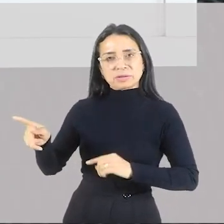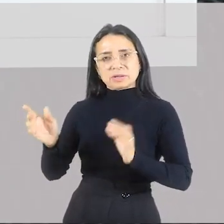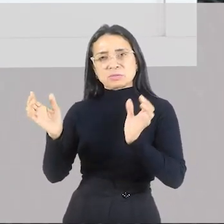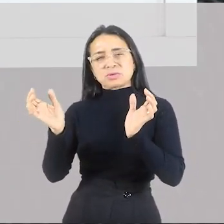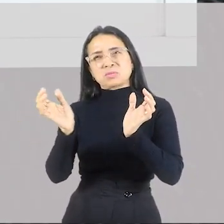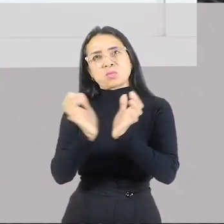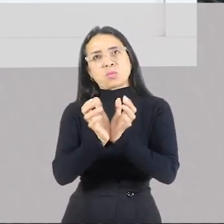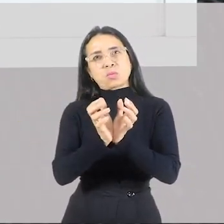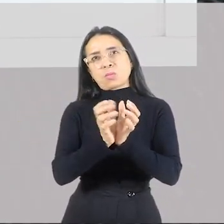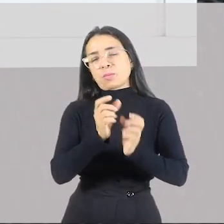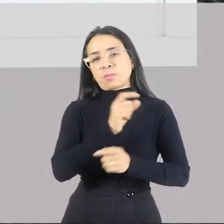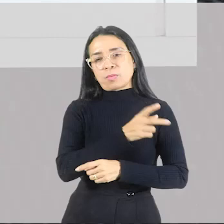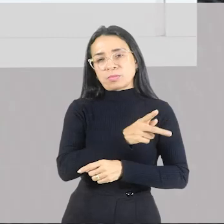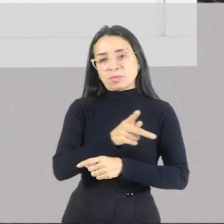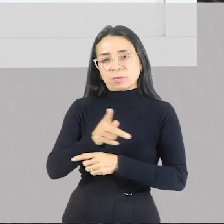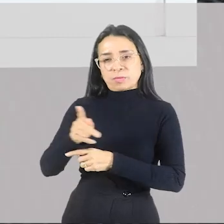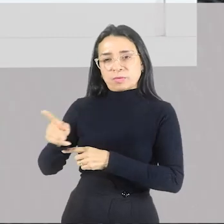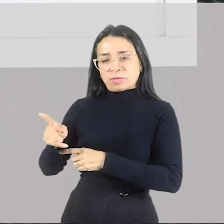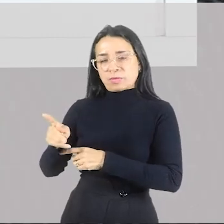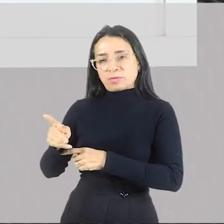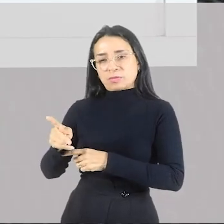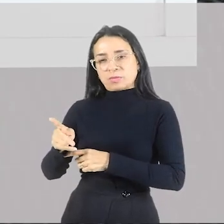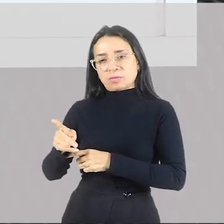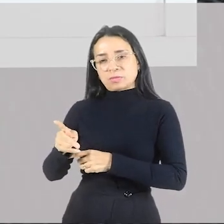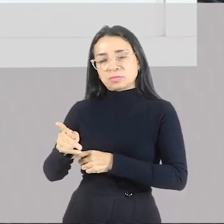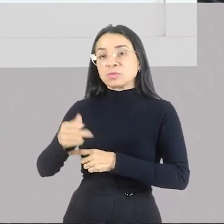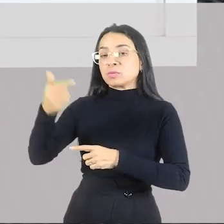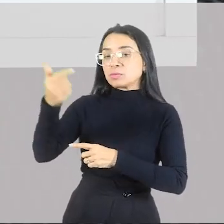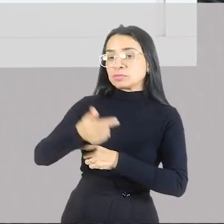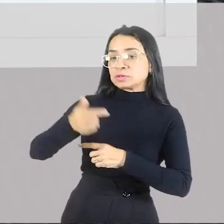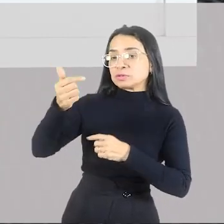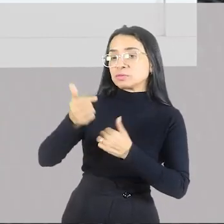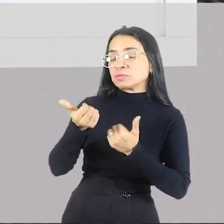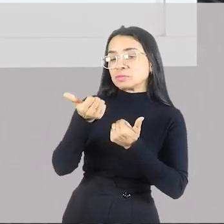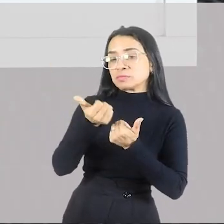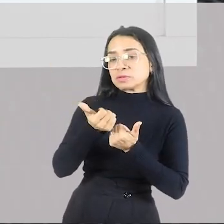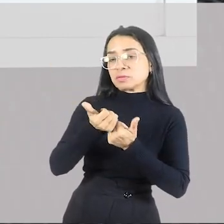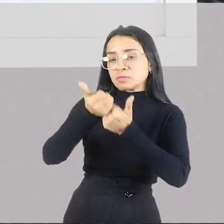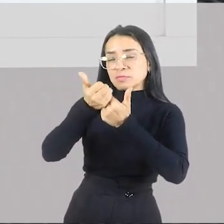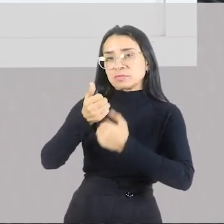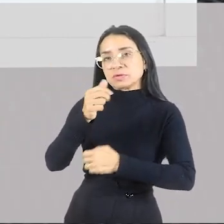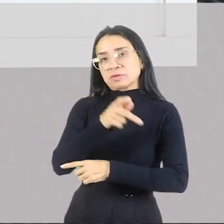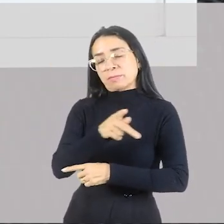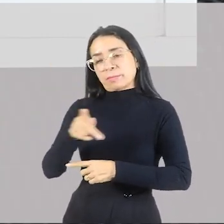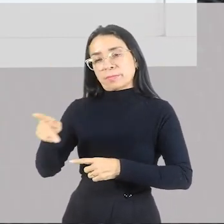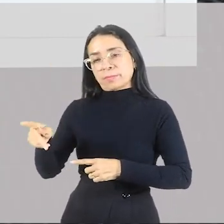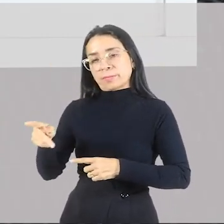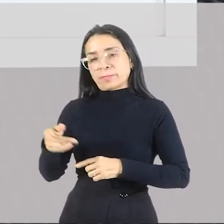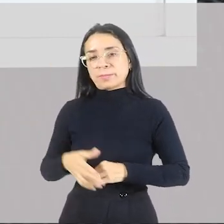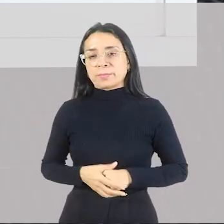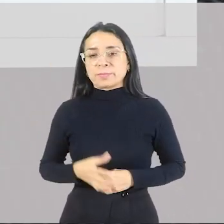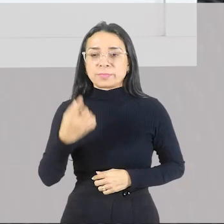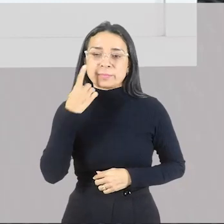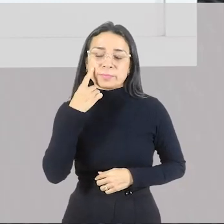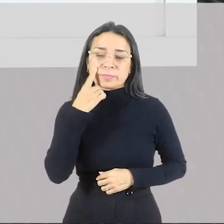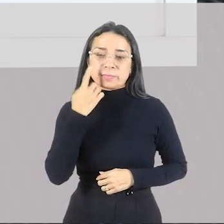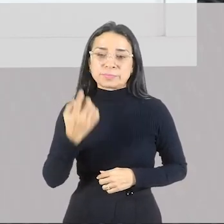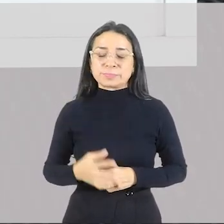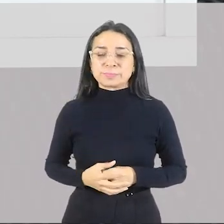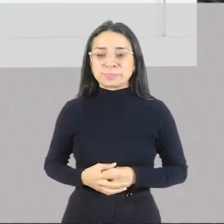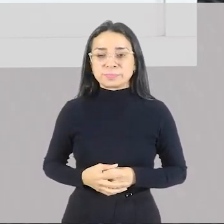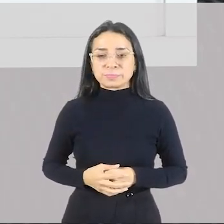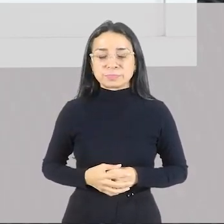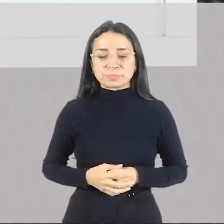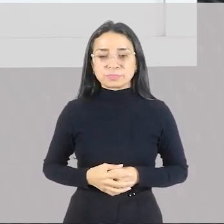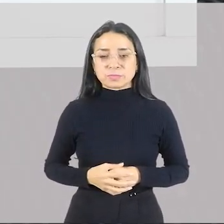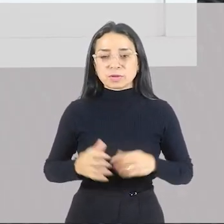alguma coisa, e o segundo vai ser o vice-presidente. Certo? Veja só, beleza. Aí eu vou colocar